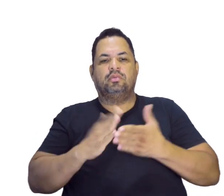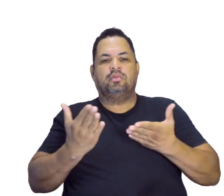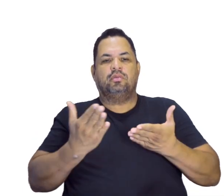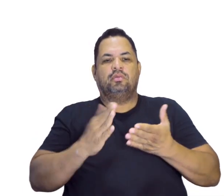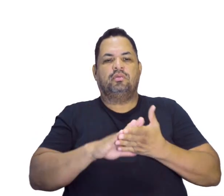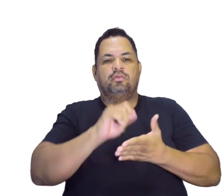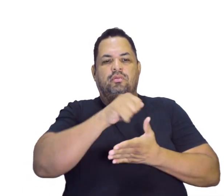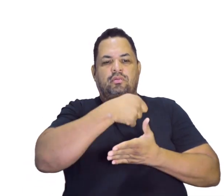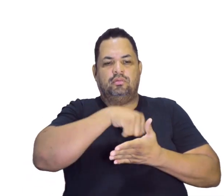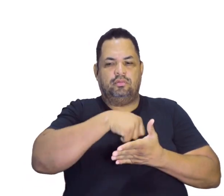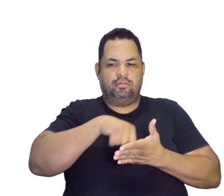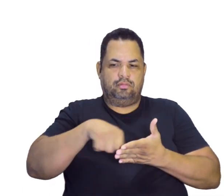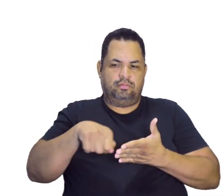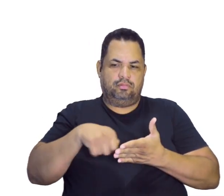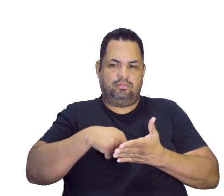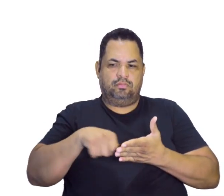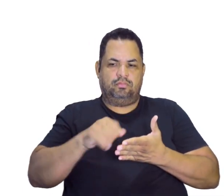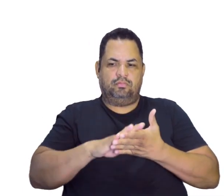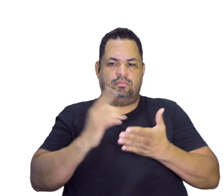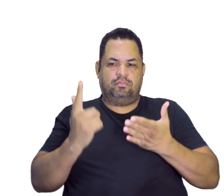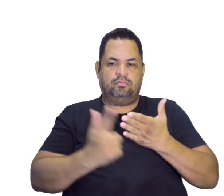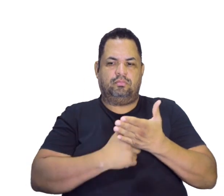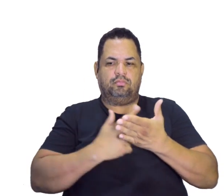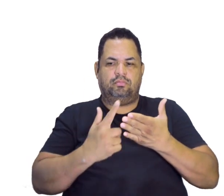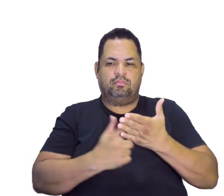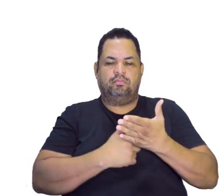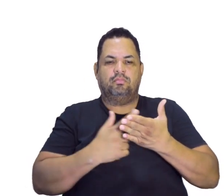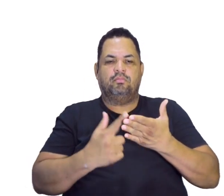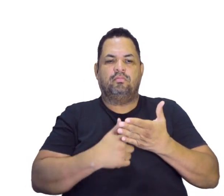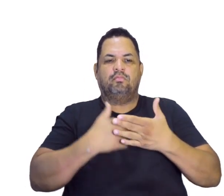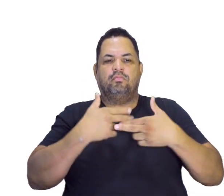da escrita, né? Através de livros, de